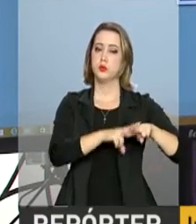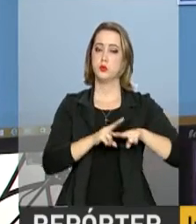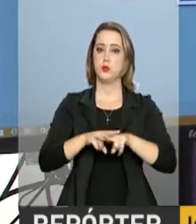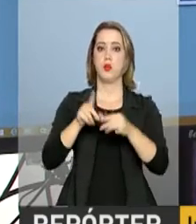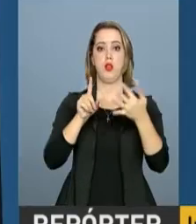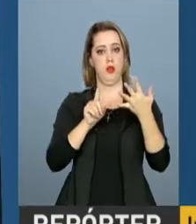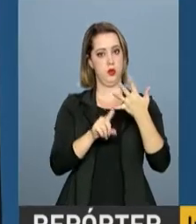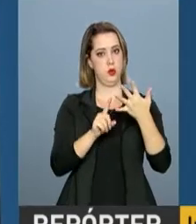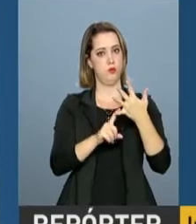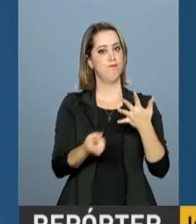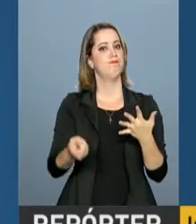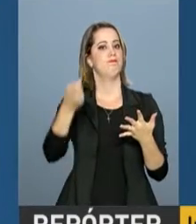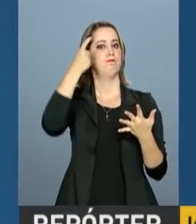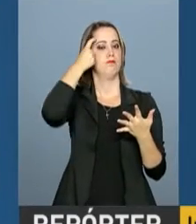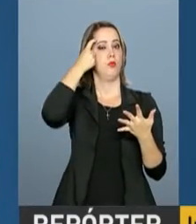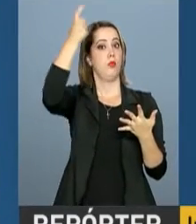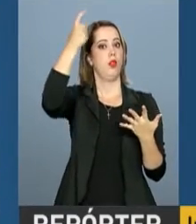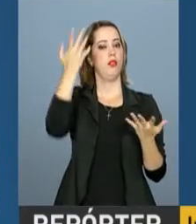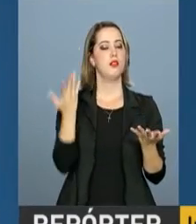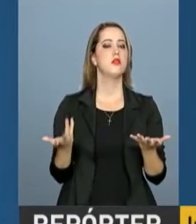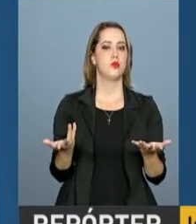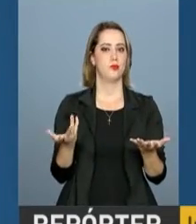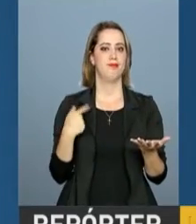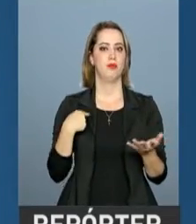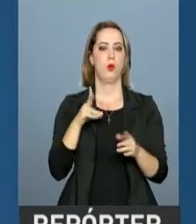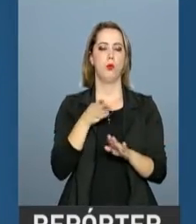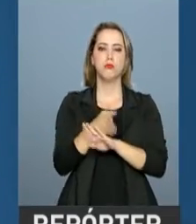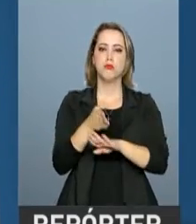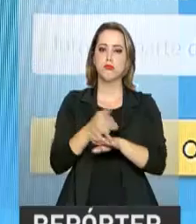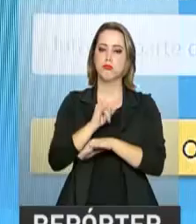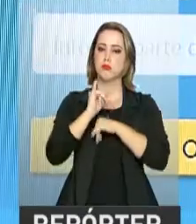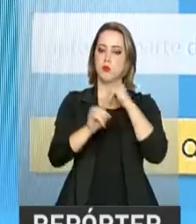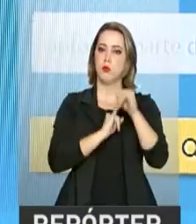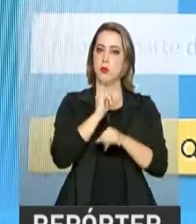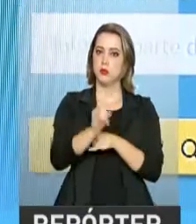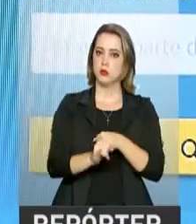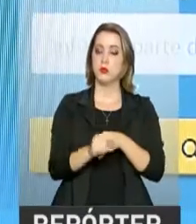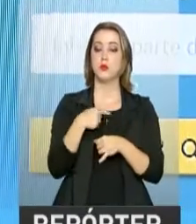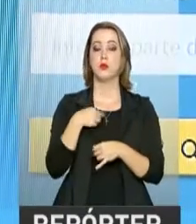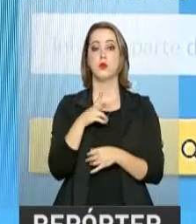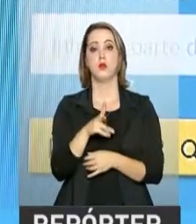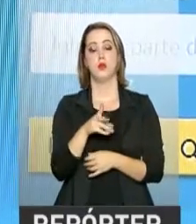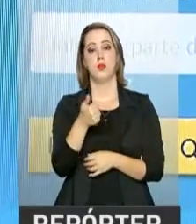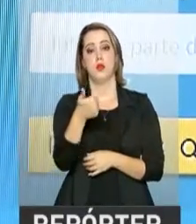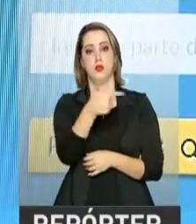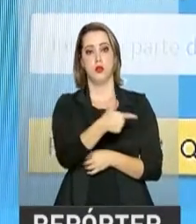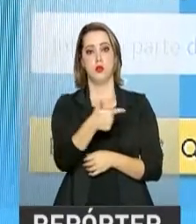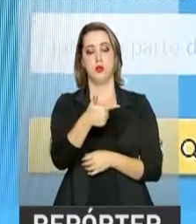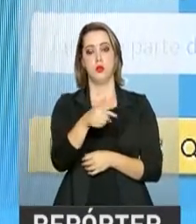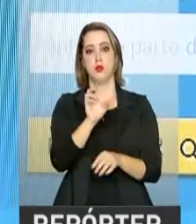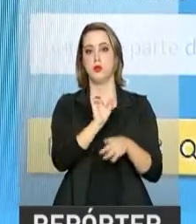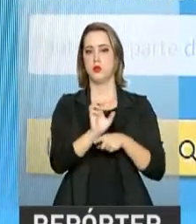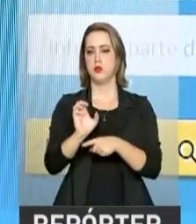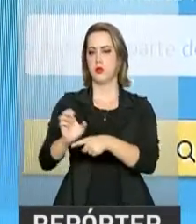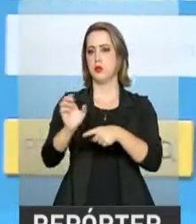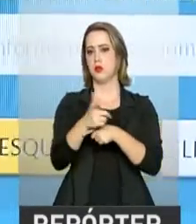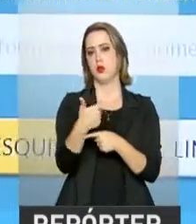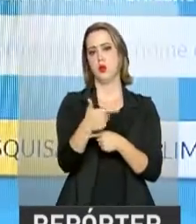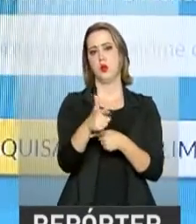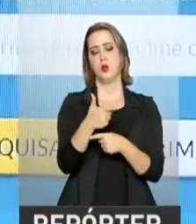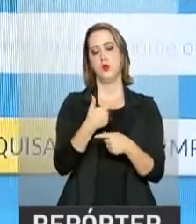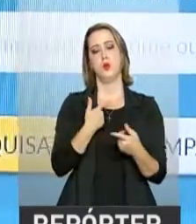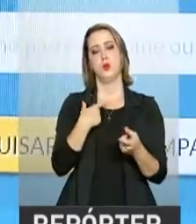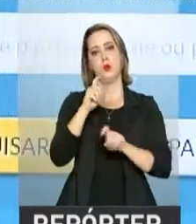os independentes é acessado pela internet dos estados que não possuem computador vão receber doações de